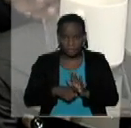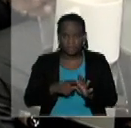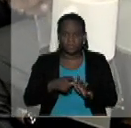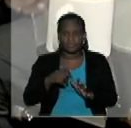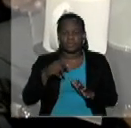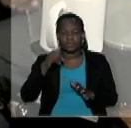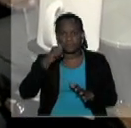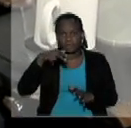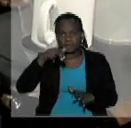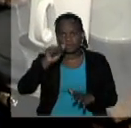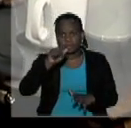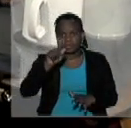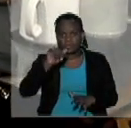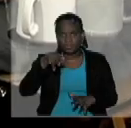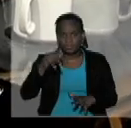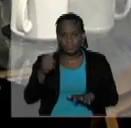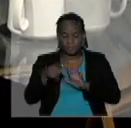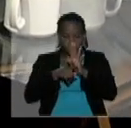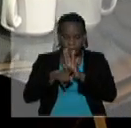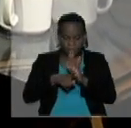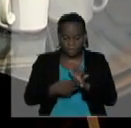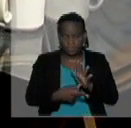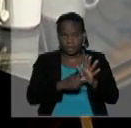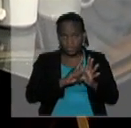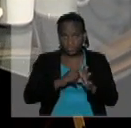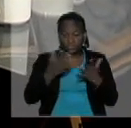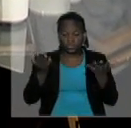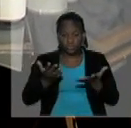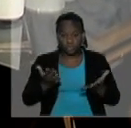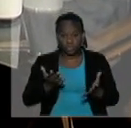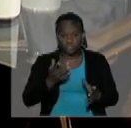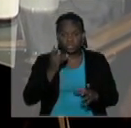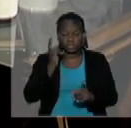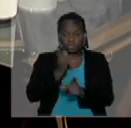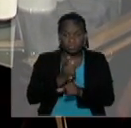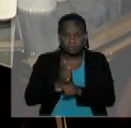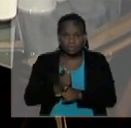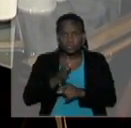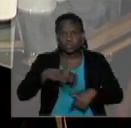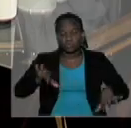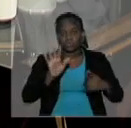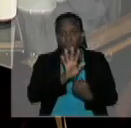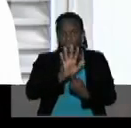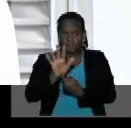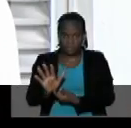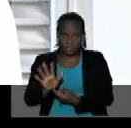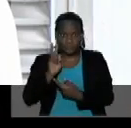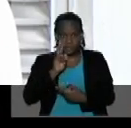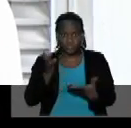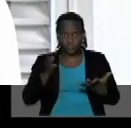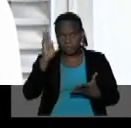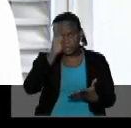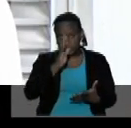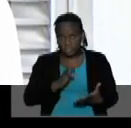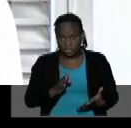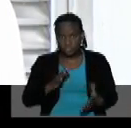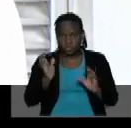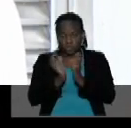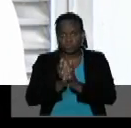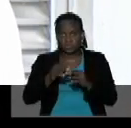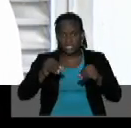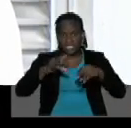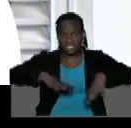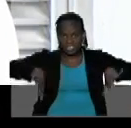Mãe Meninazinha fez um prognóstico de isso que é hoje toda essa manifestação que a gente vê hoje no Brasil, do